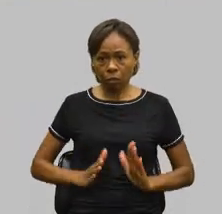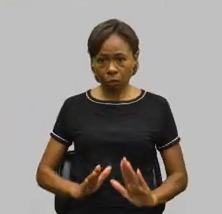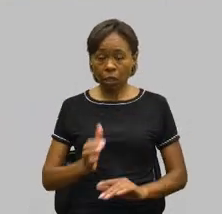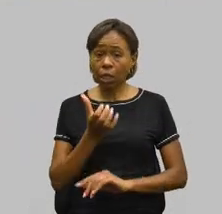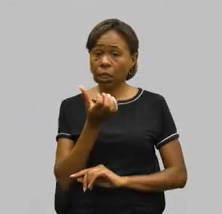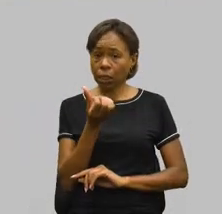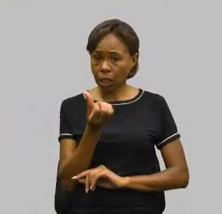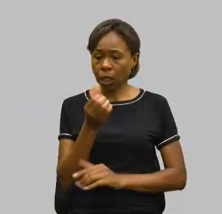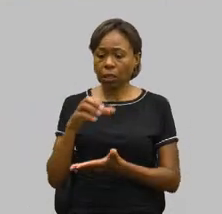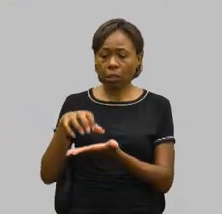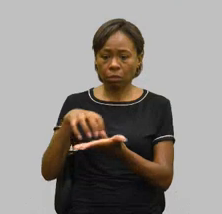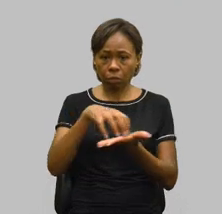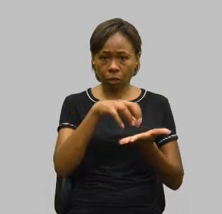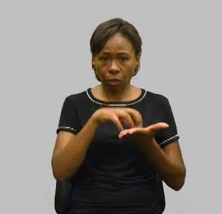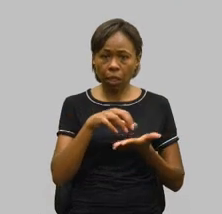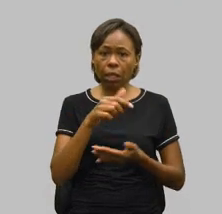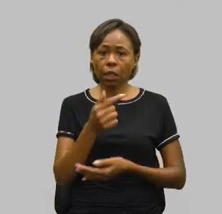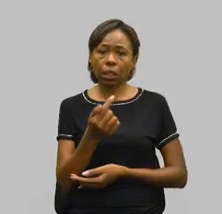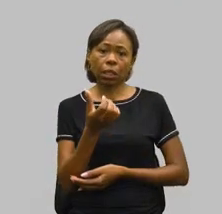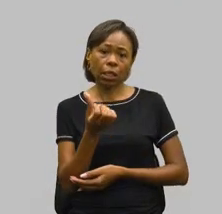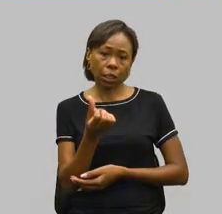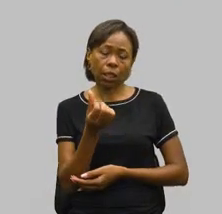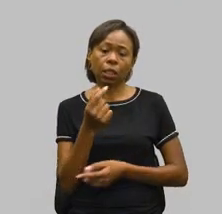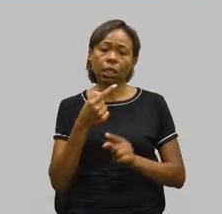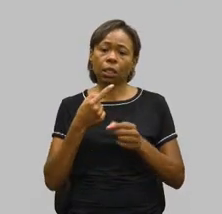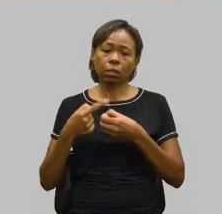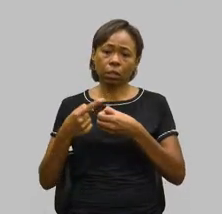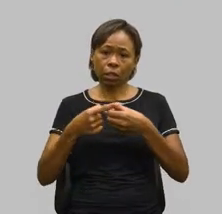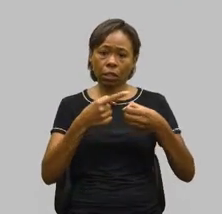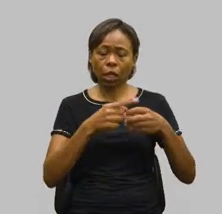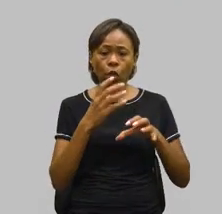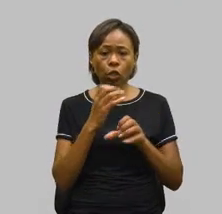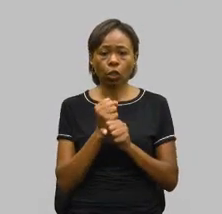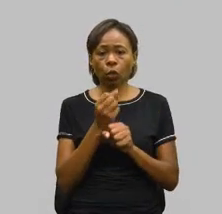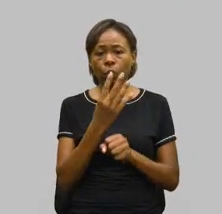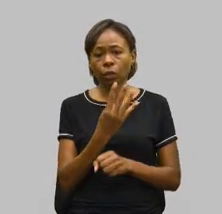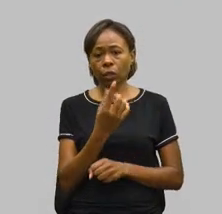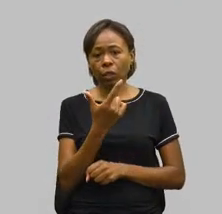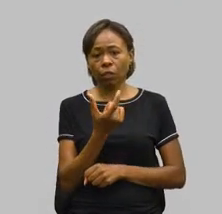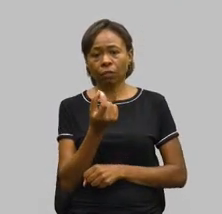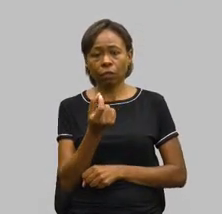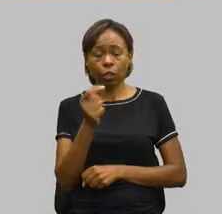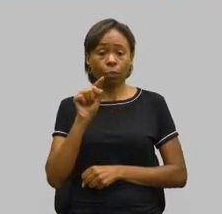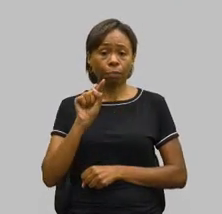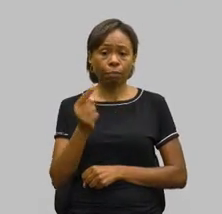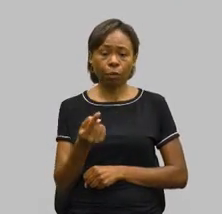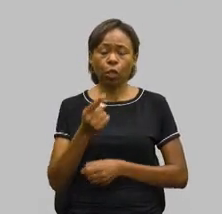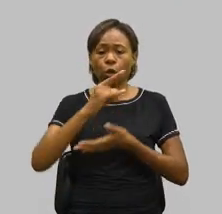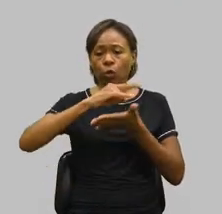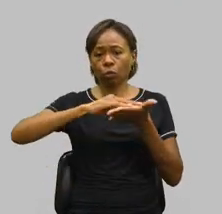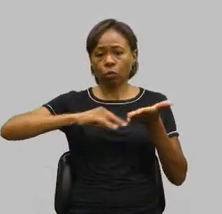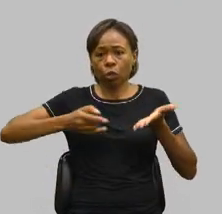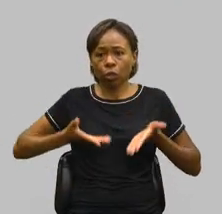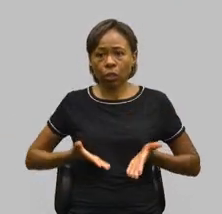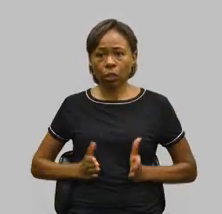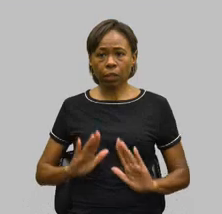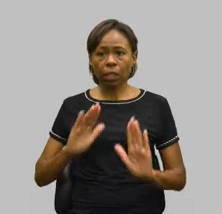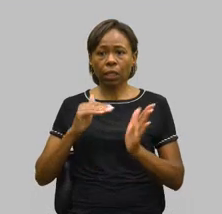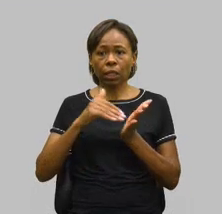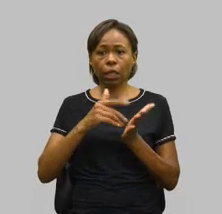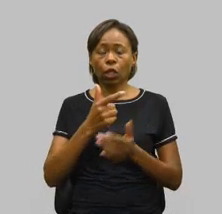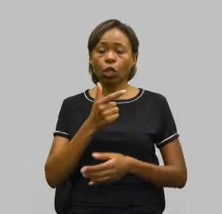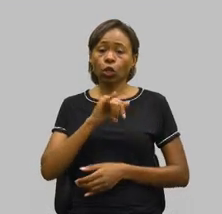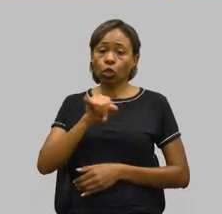76 municípios conta izando mais de 420.000 certidões de nascimentos emitidas até Junho de 2024 Ou